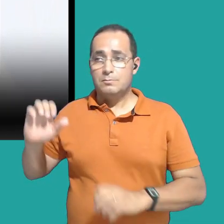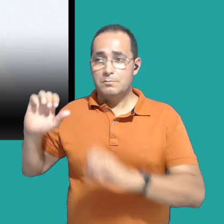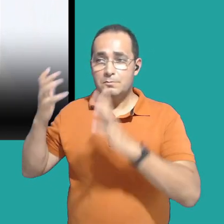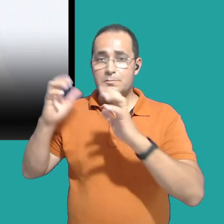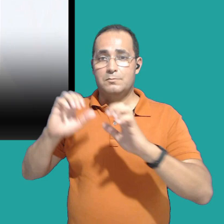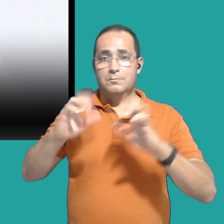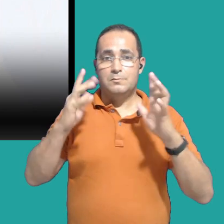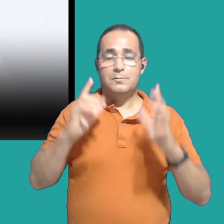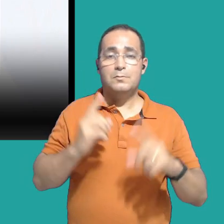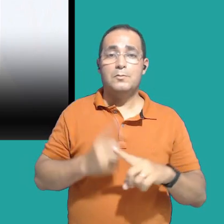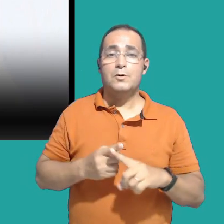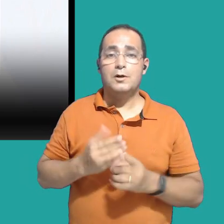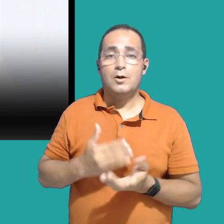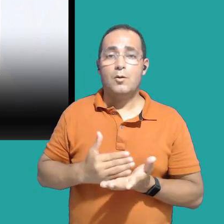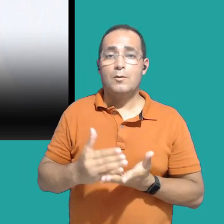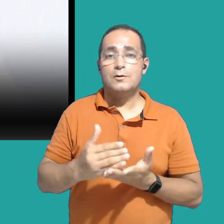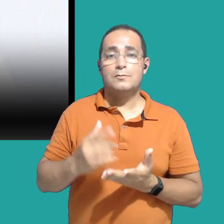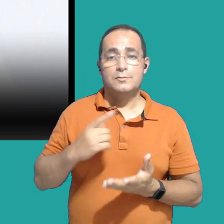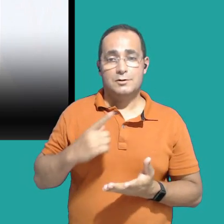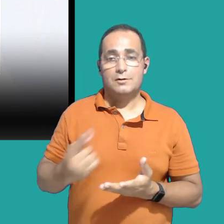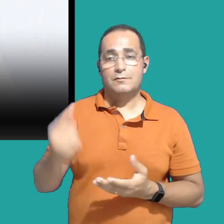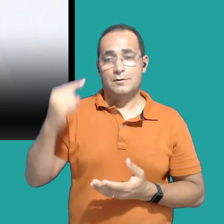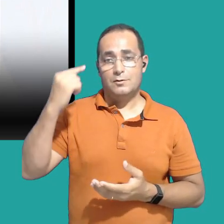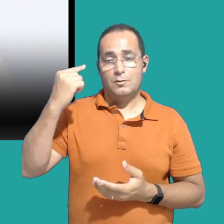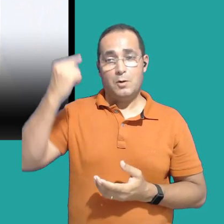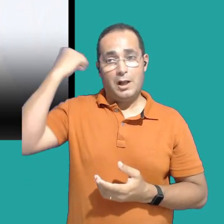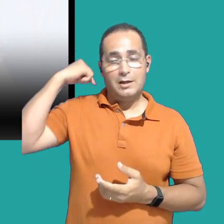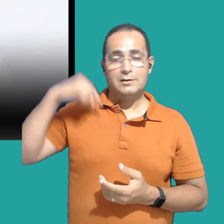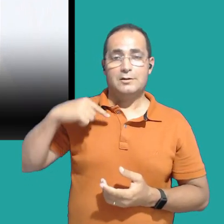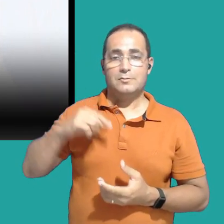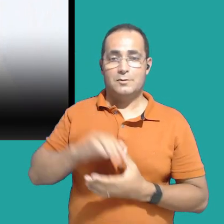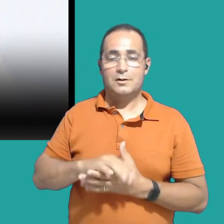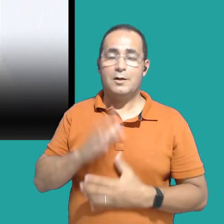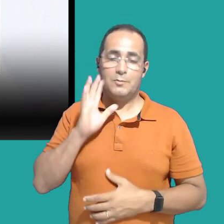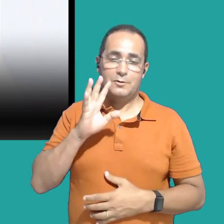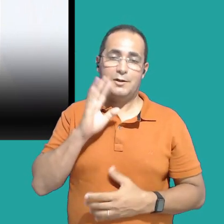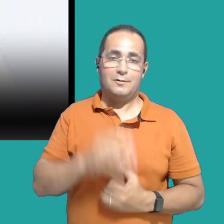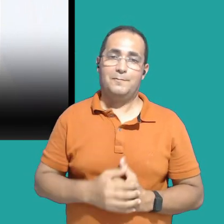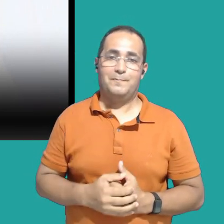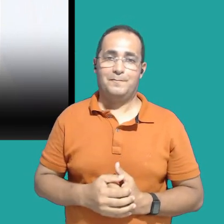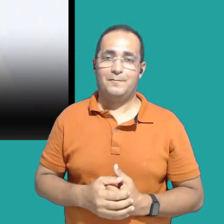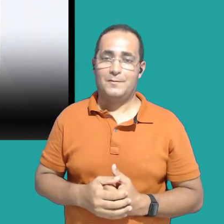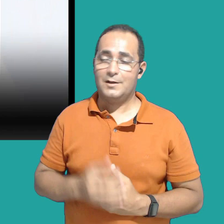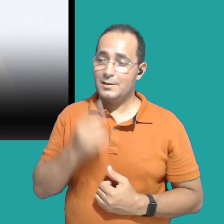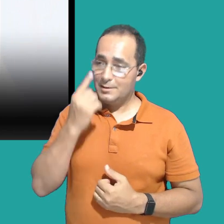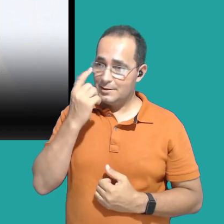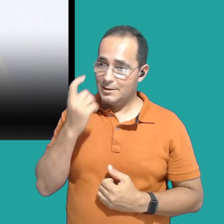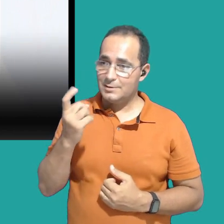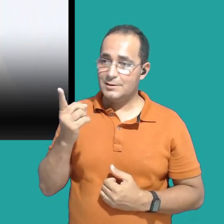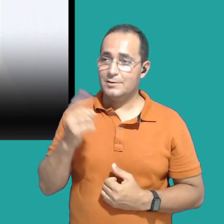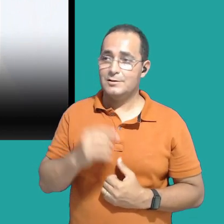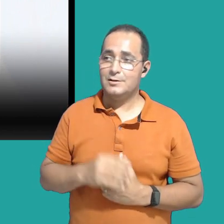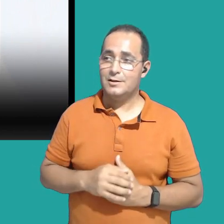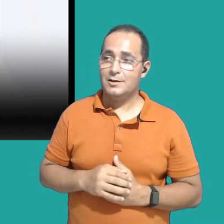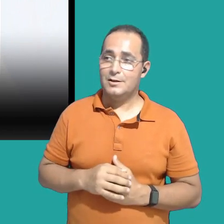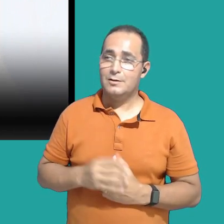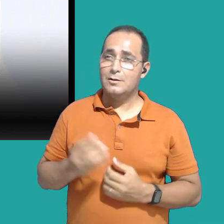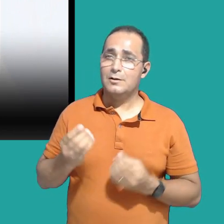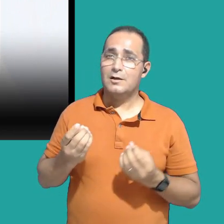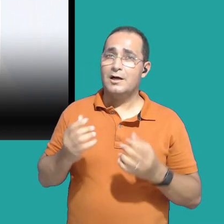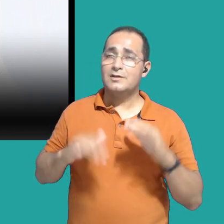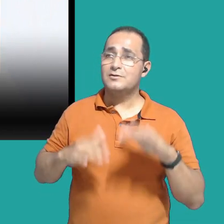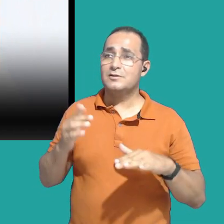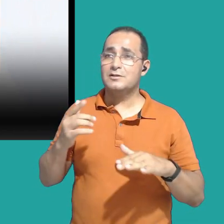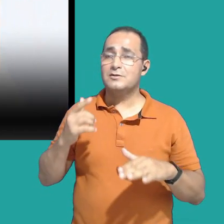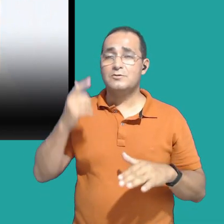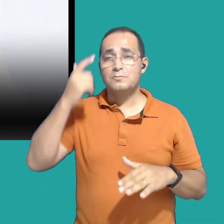já acontece audiodescrição em alguns eventos aqui também, porque inicialmente teve isso. É muito legal. É